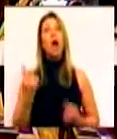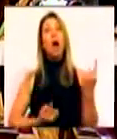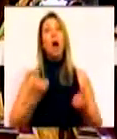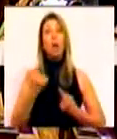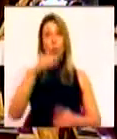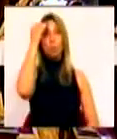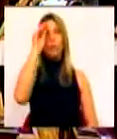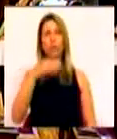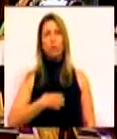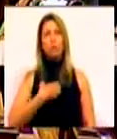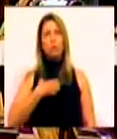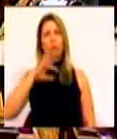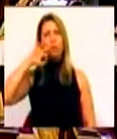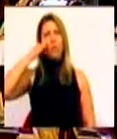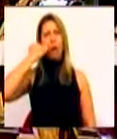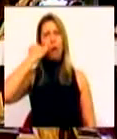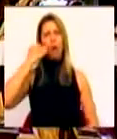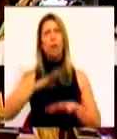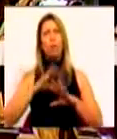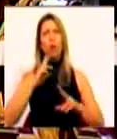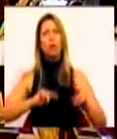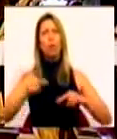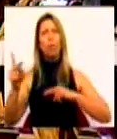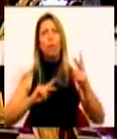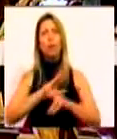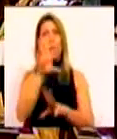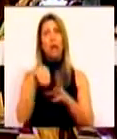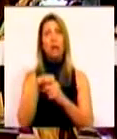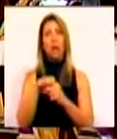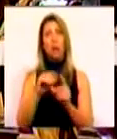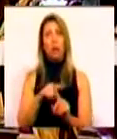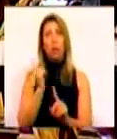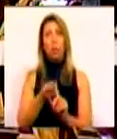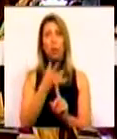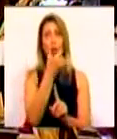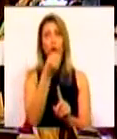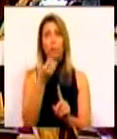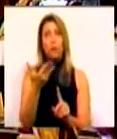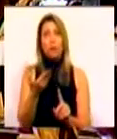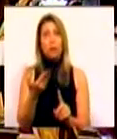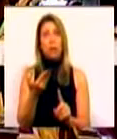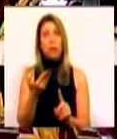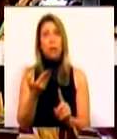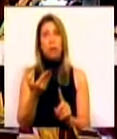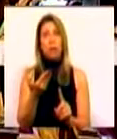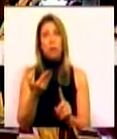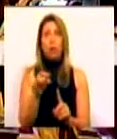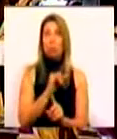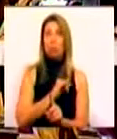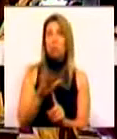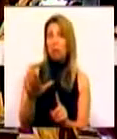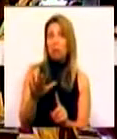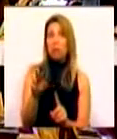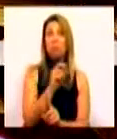professores sentiram-se prejudicados pela mobilidade interna ocorrida em 2017. Serão 200?